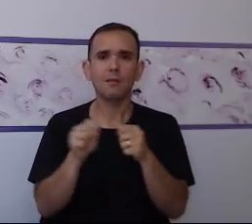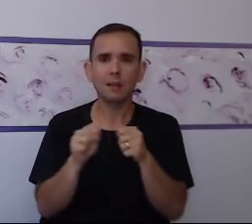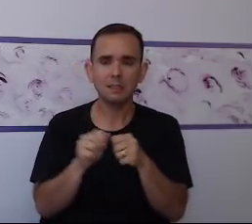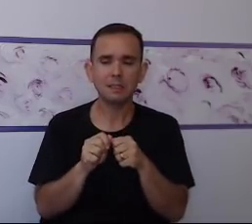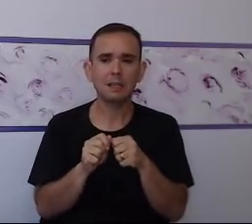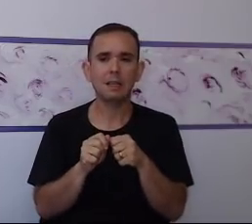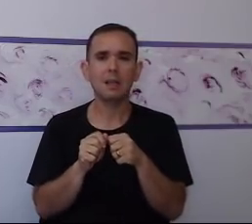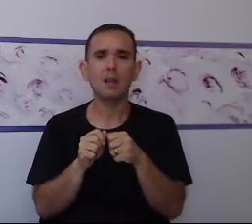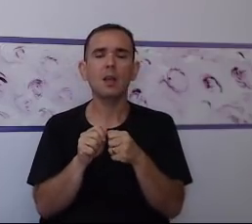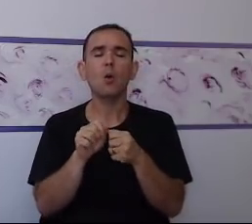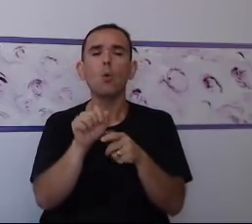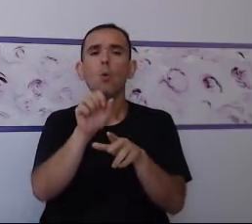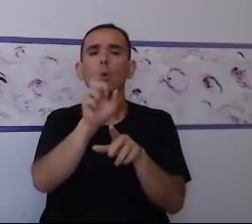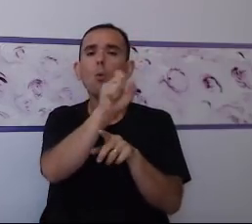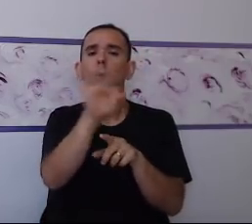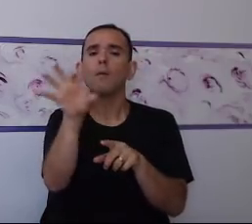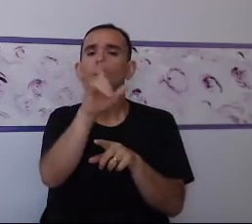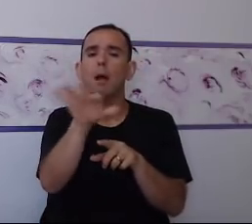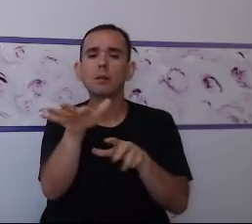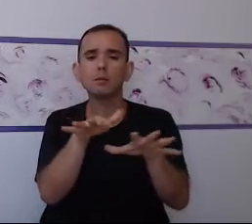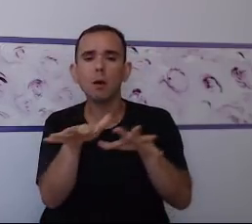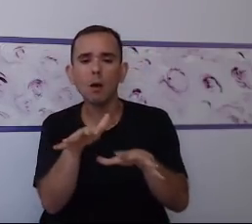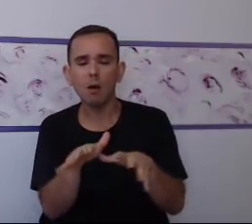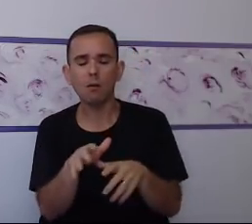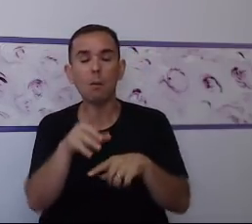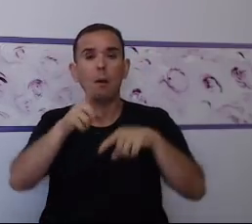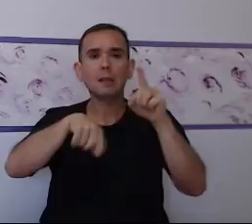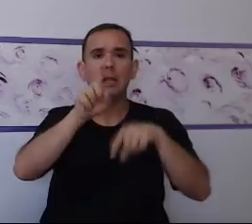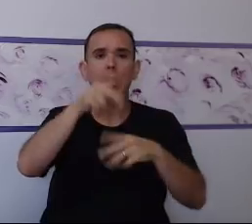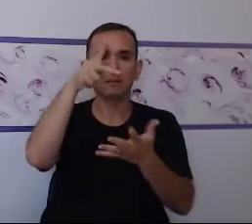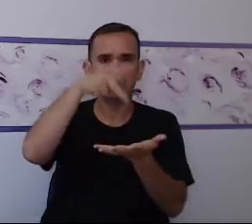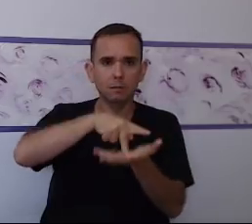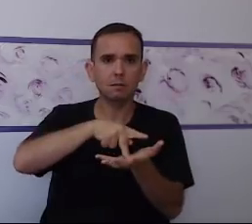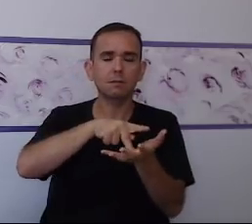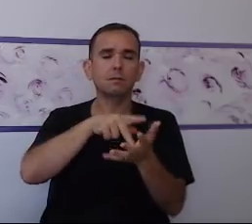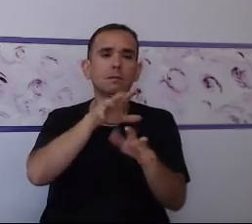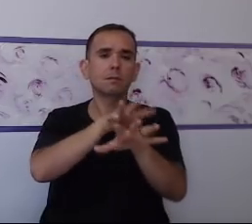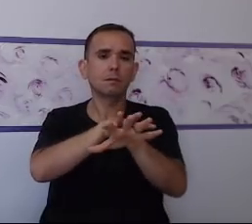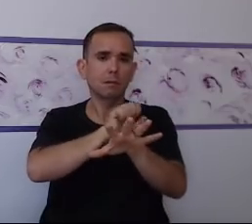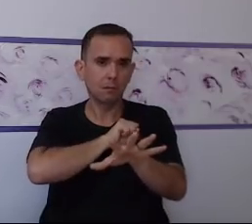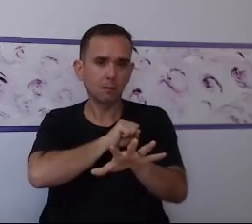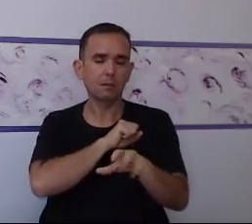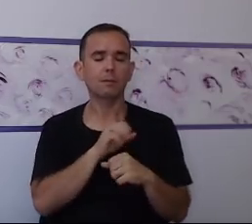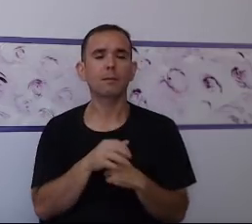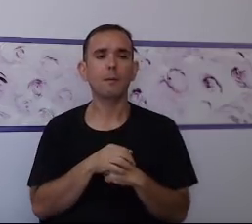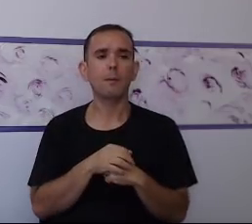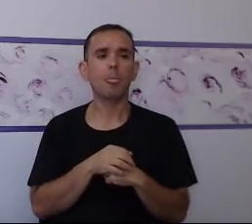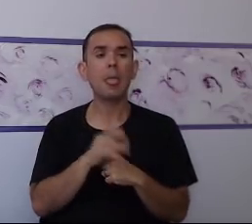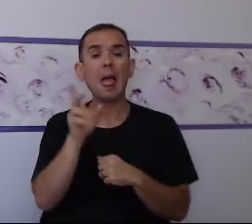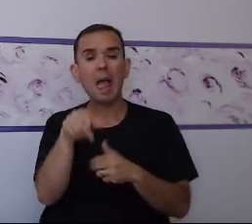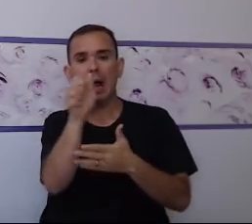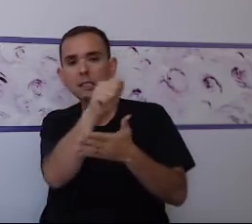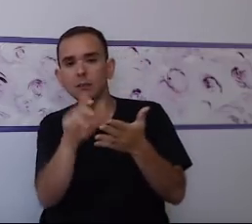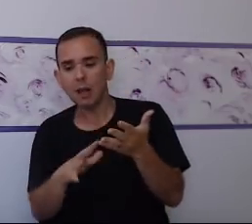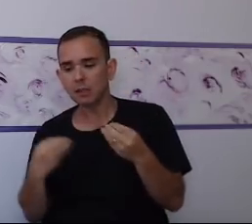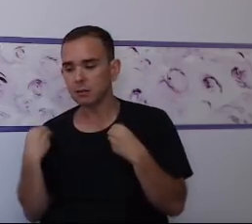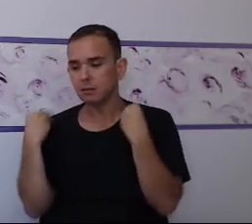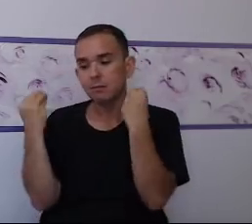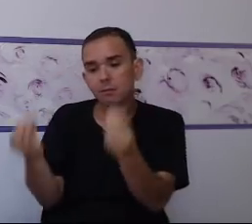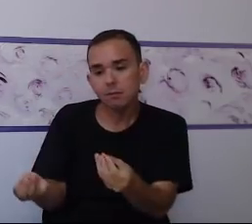Confeccionar alfabeto móvel, materiais concretos. Então, trazer atividades com que ele